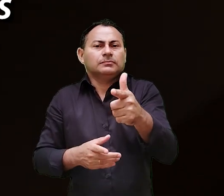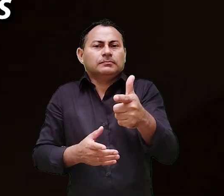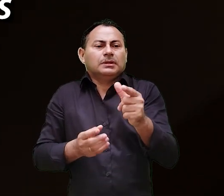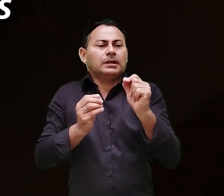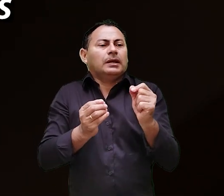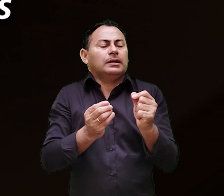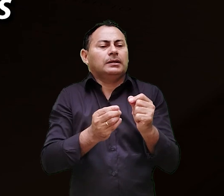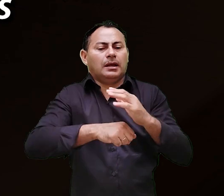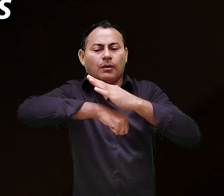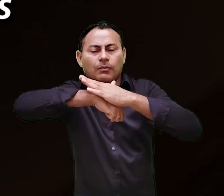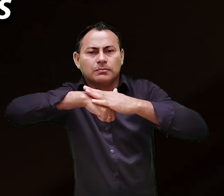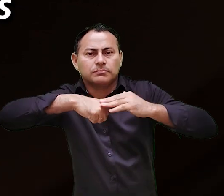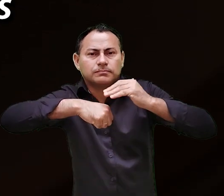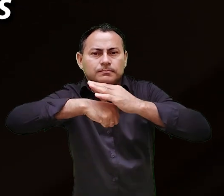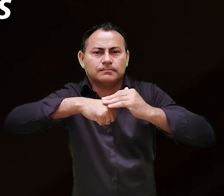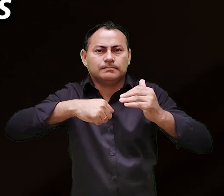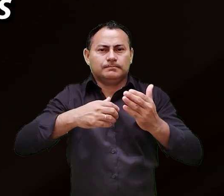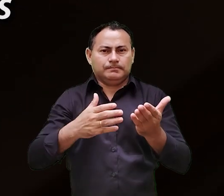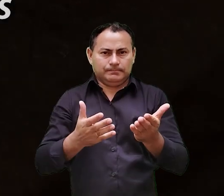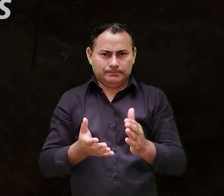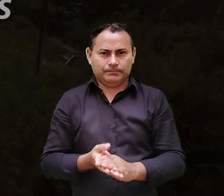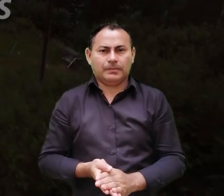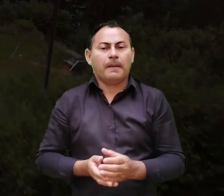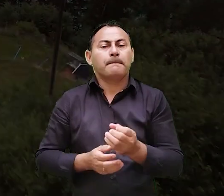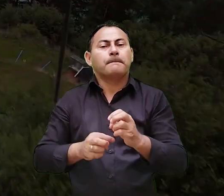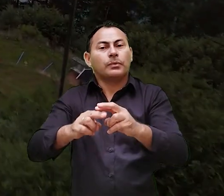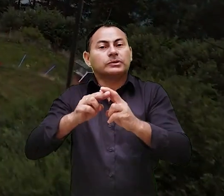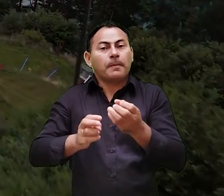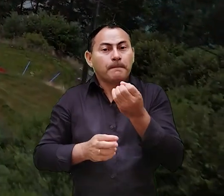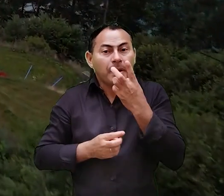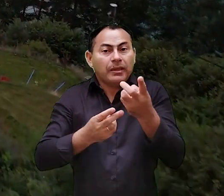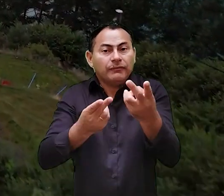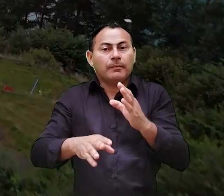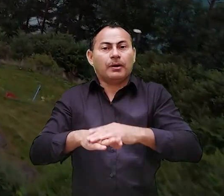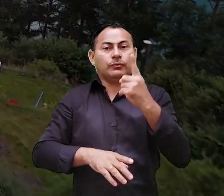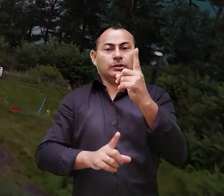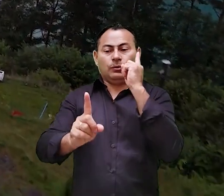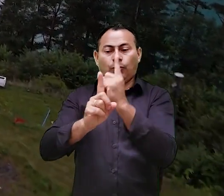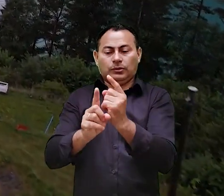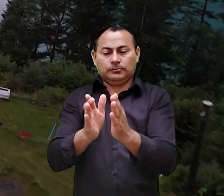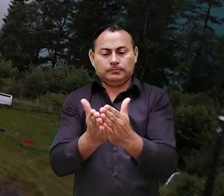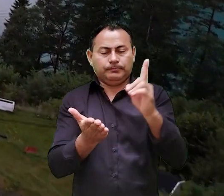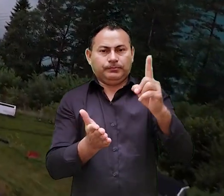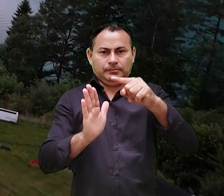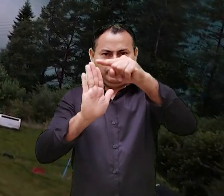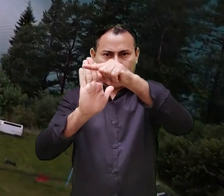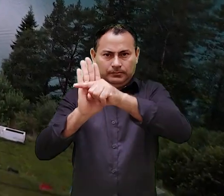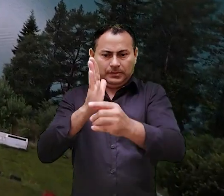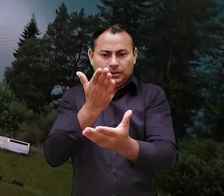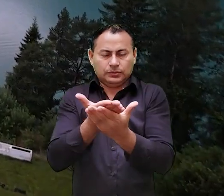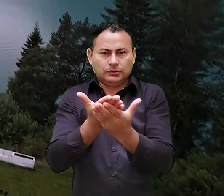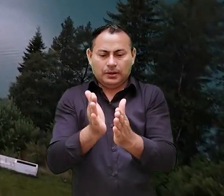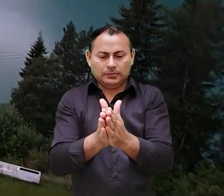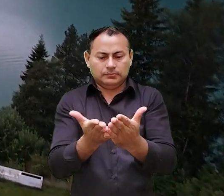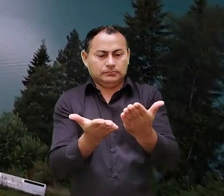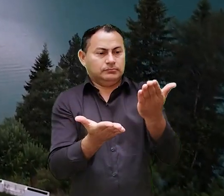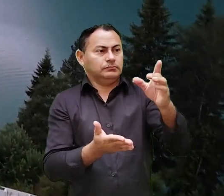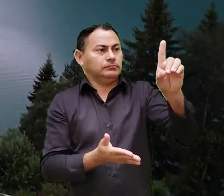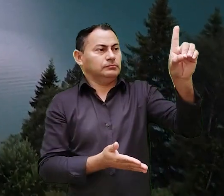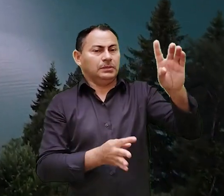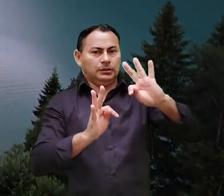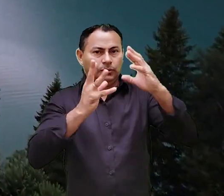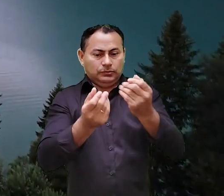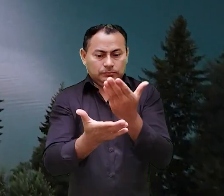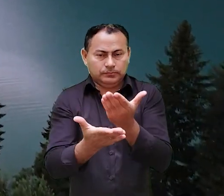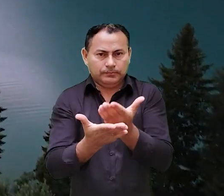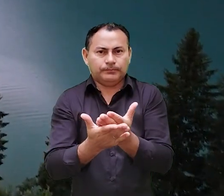há quem a console. Bem-vindo para mais um encontro com a Palavra. Neste programa estudamos a Bíblia